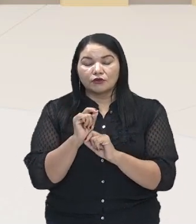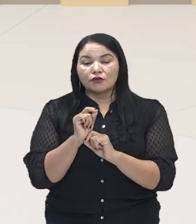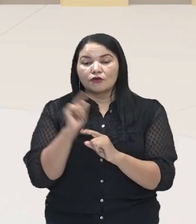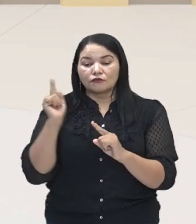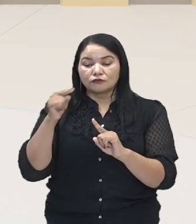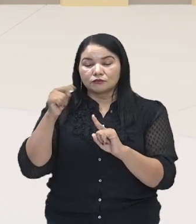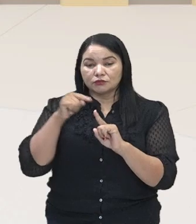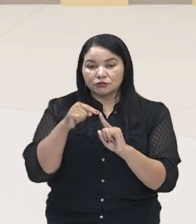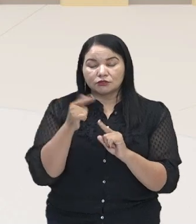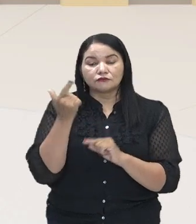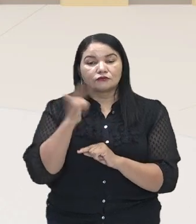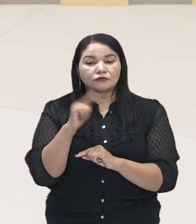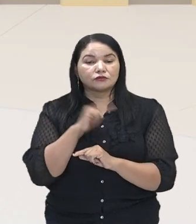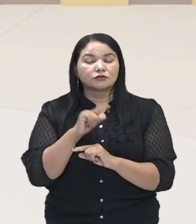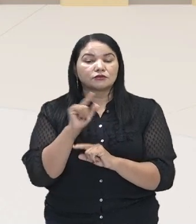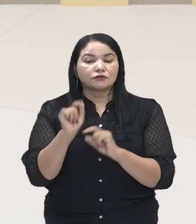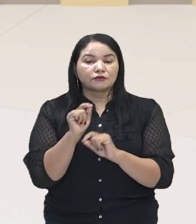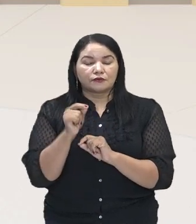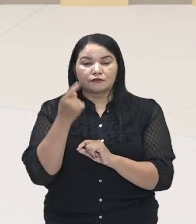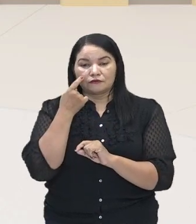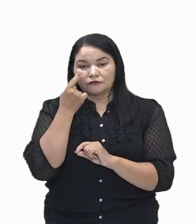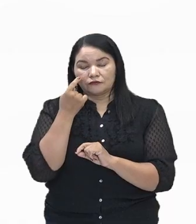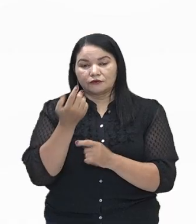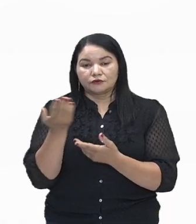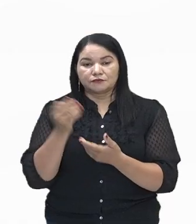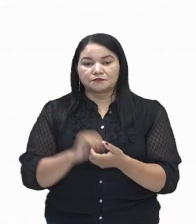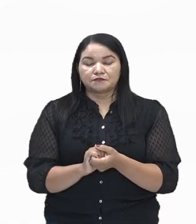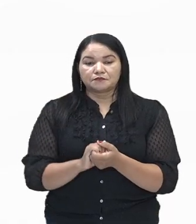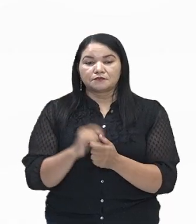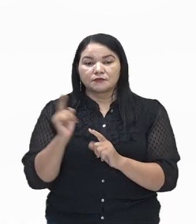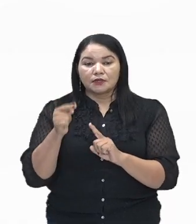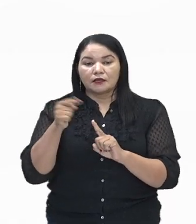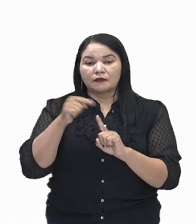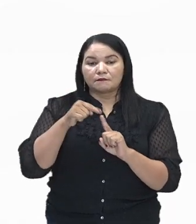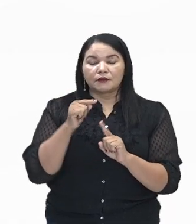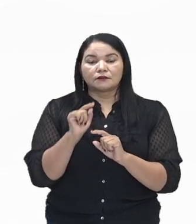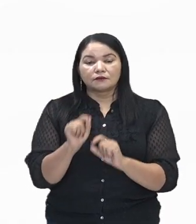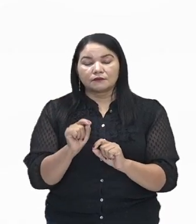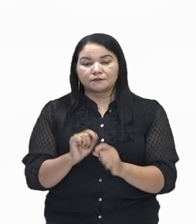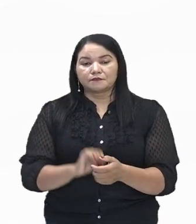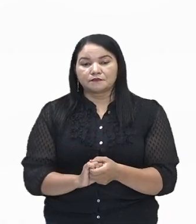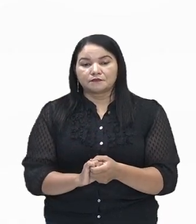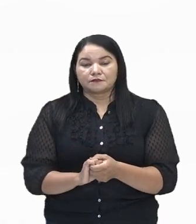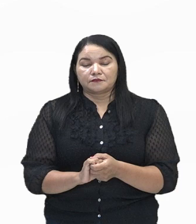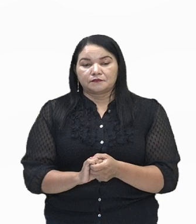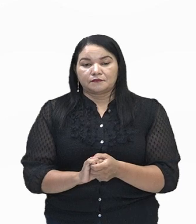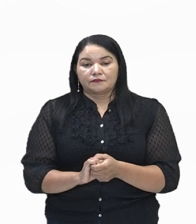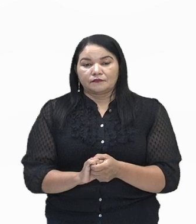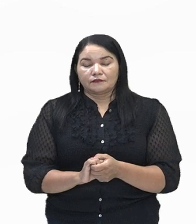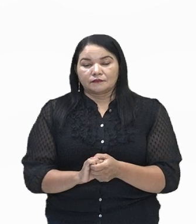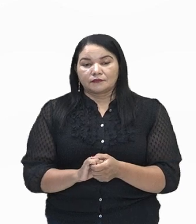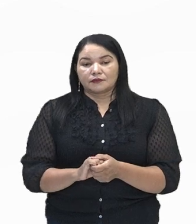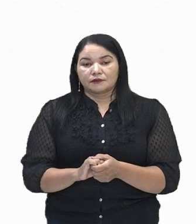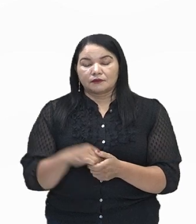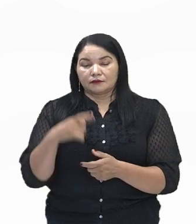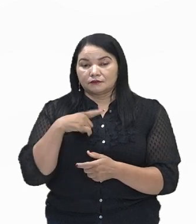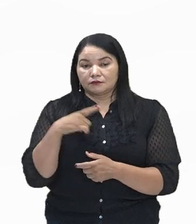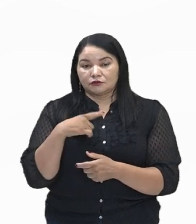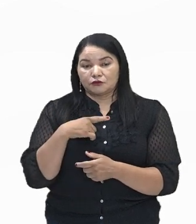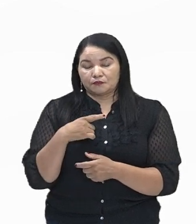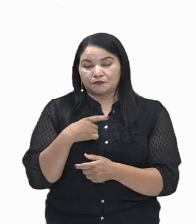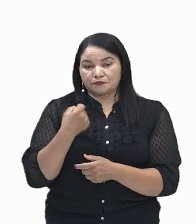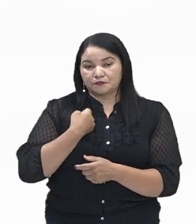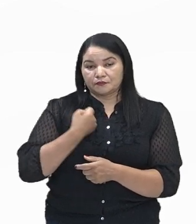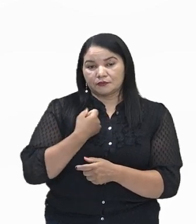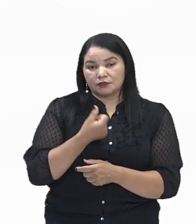esse objetivo. Então vamos ver o que nós temos nas metas. Então na meta aí da ODS 16